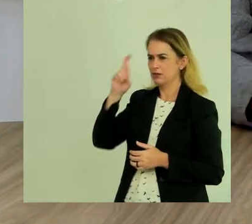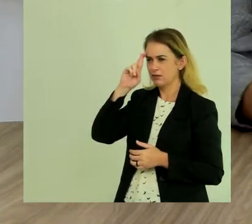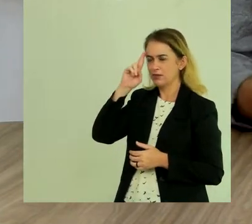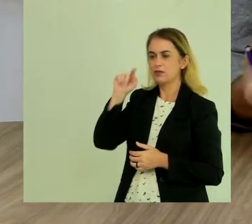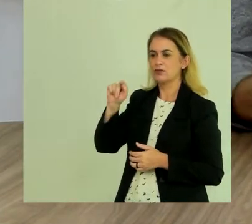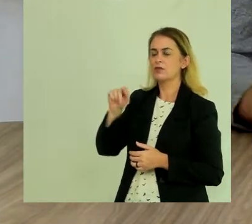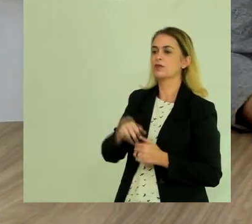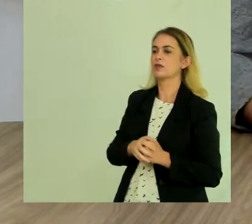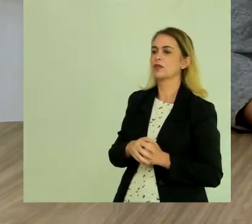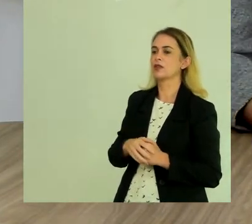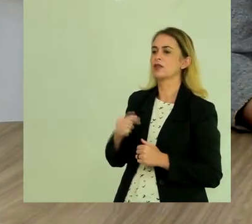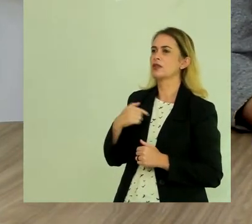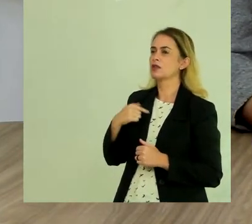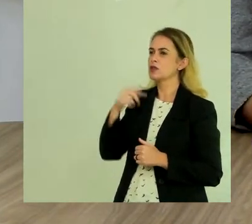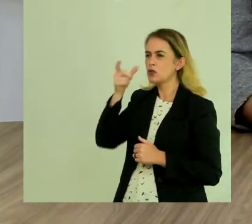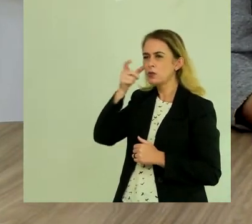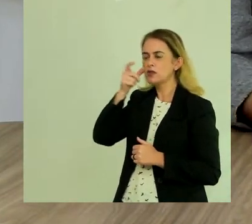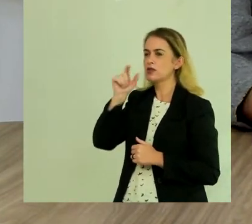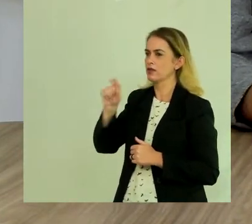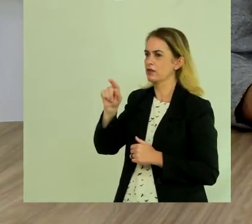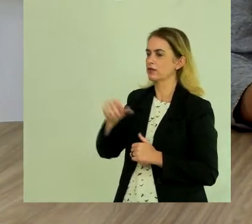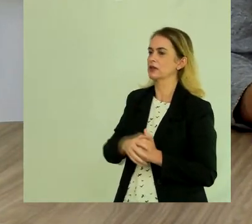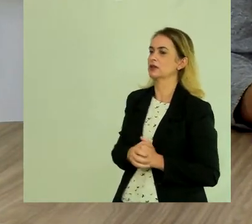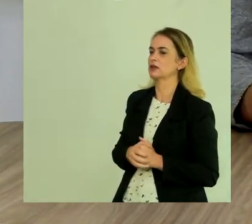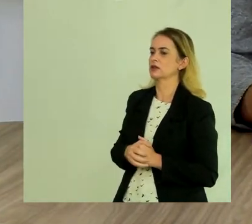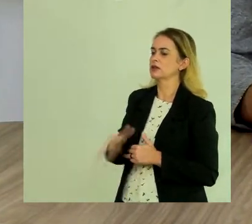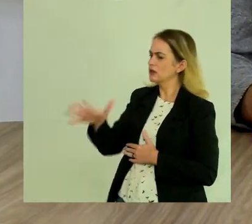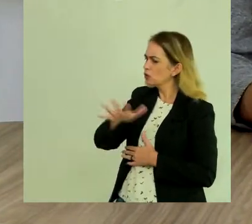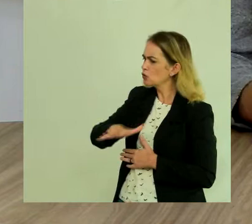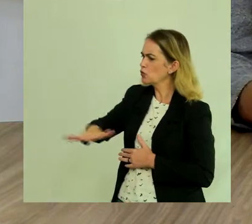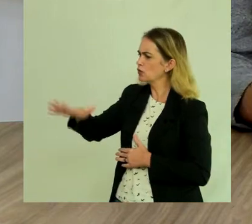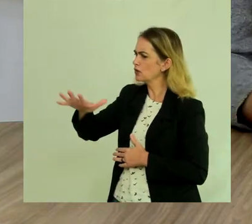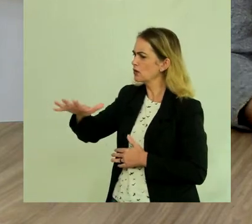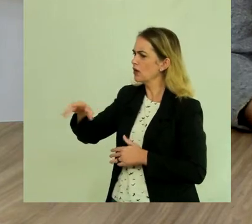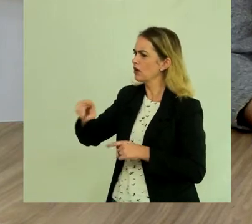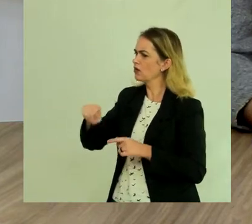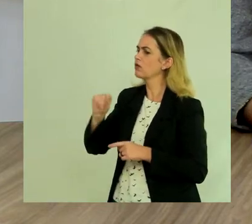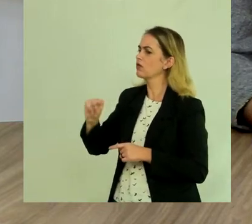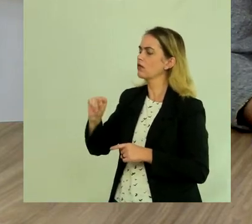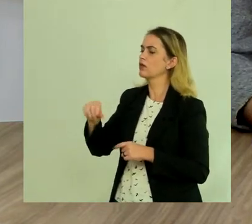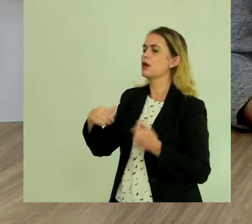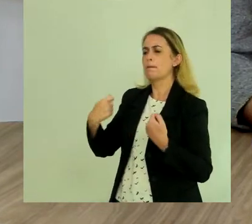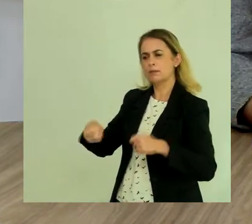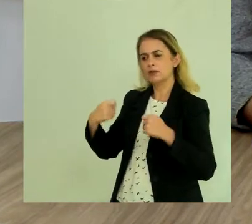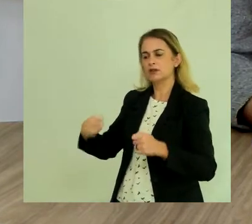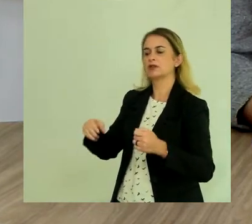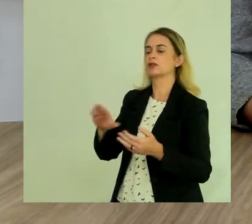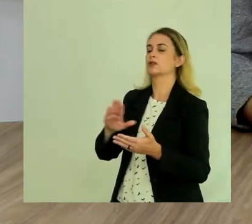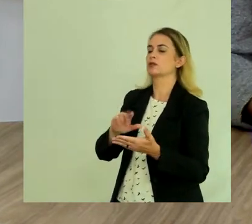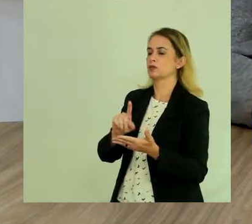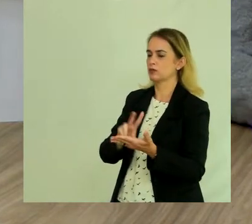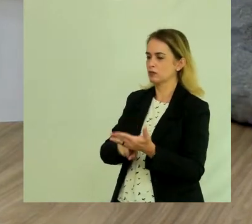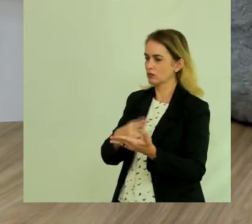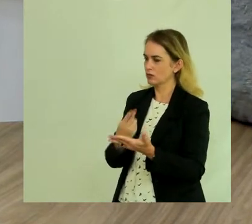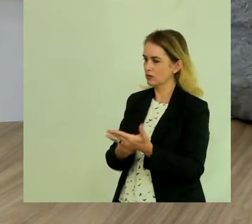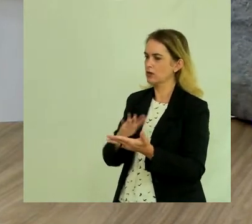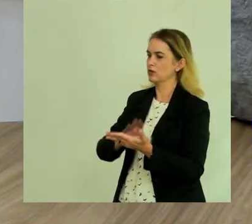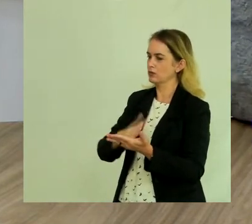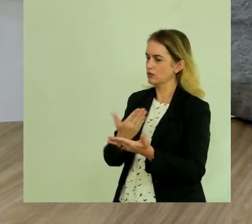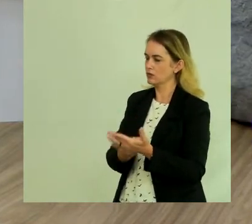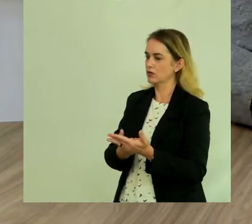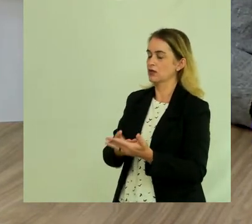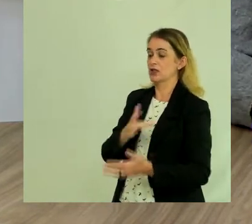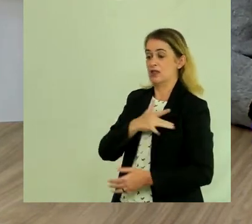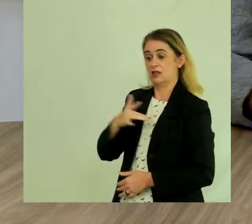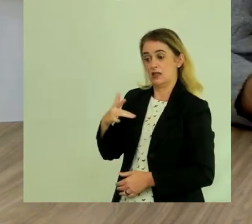também, pelo que a gente observa, que outras áreas também deveriam ter intérpretes de Libra, né? A saúde, por